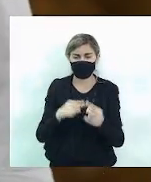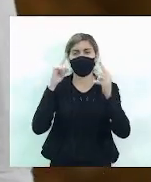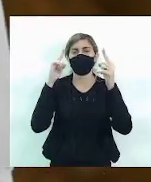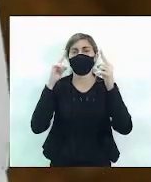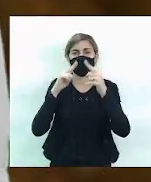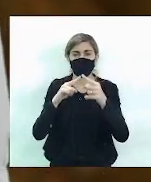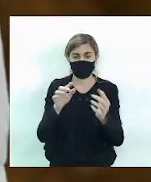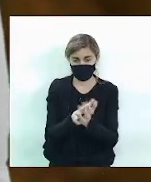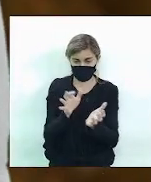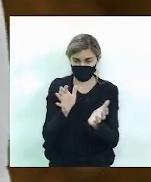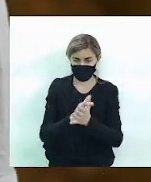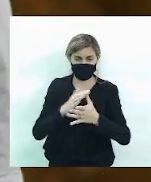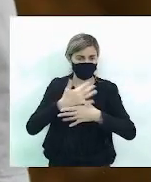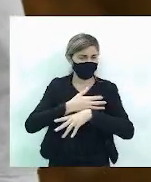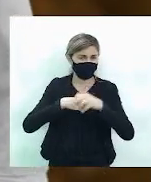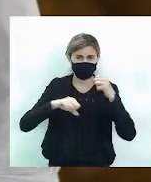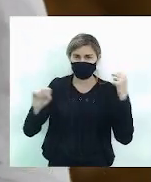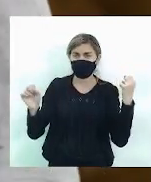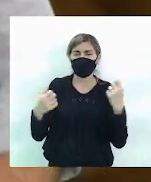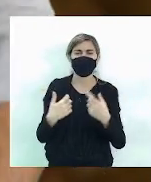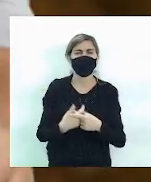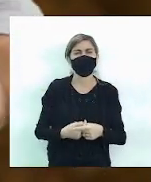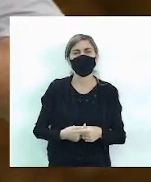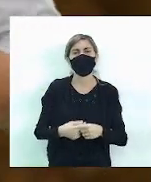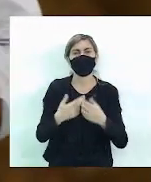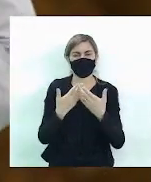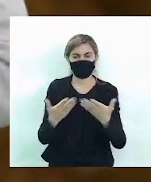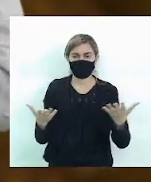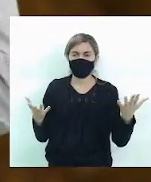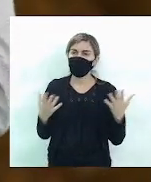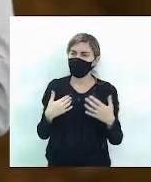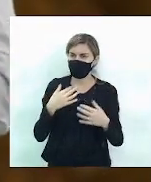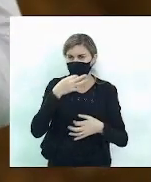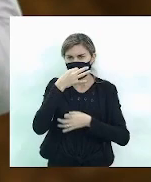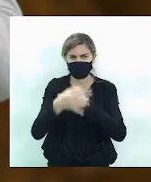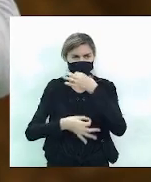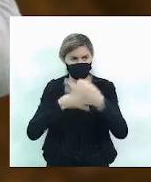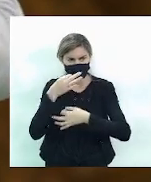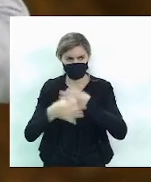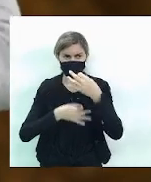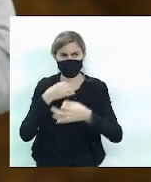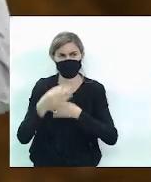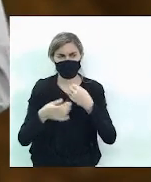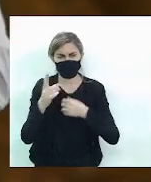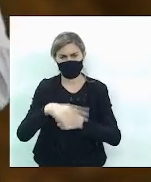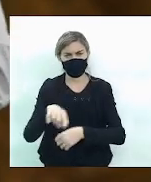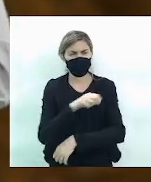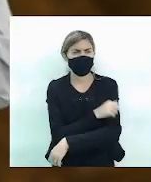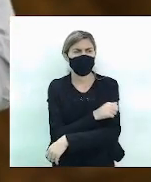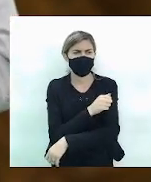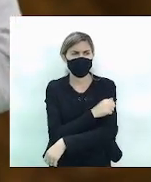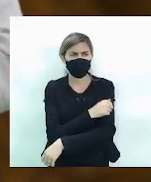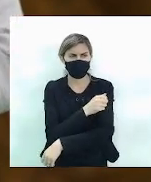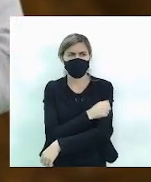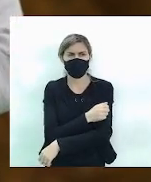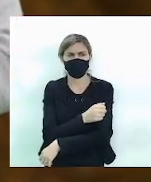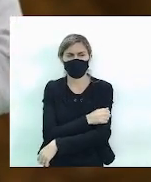do Recife, né? Sem sombra de dúvida. E assim, eu sugiro que o nosso estudante, né,